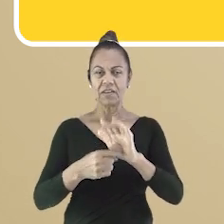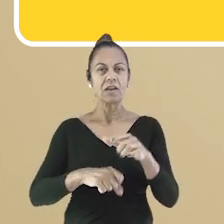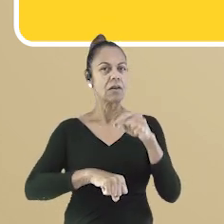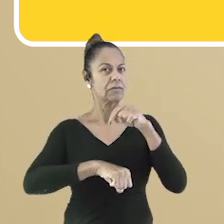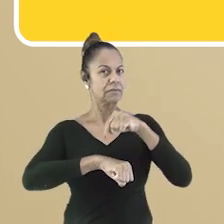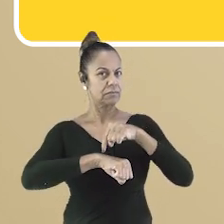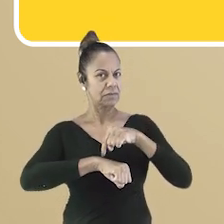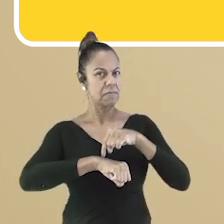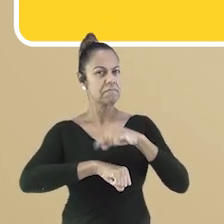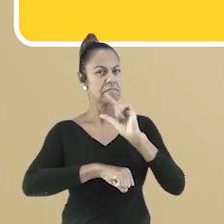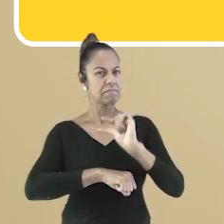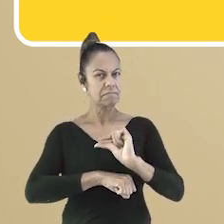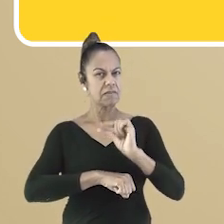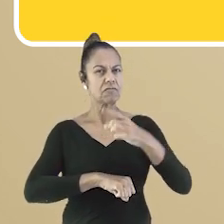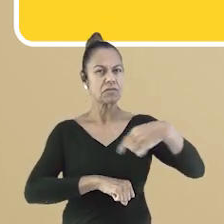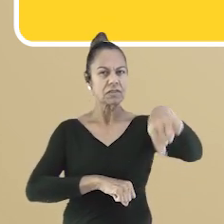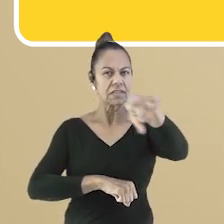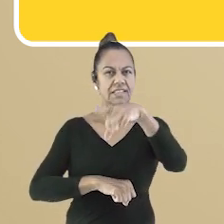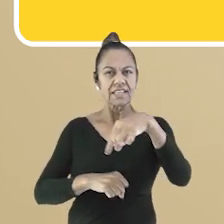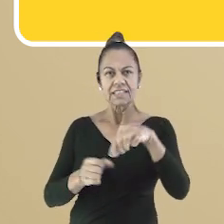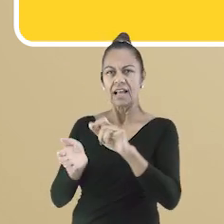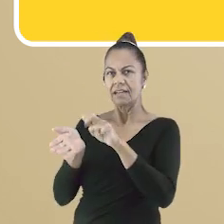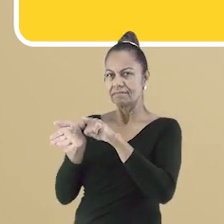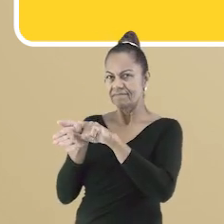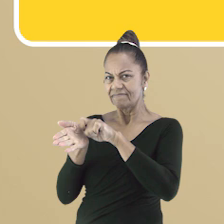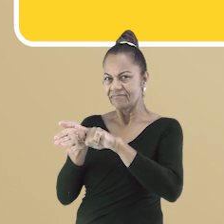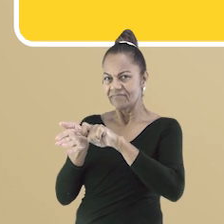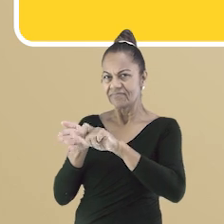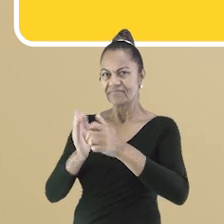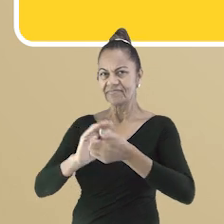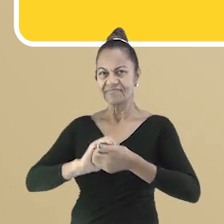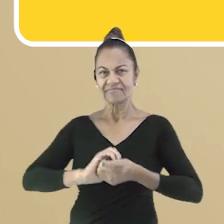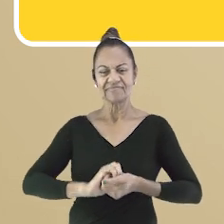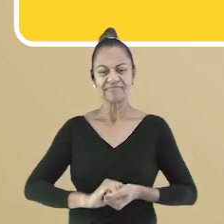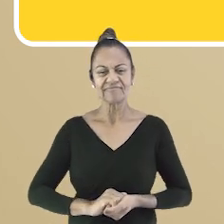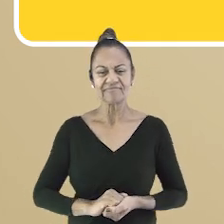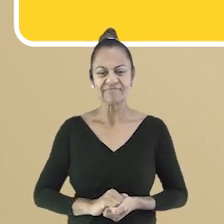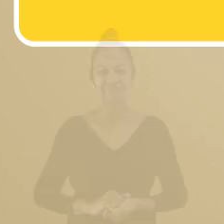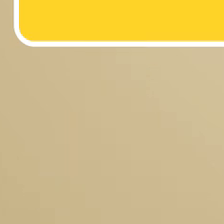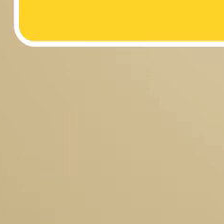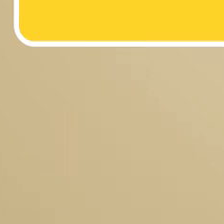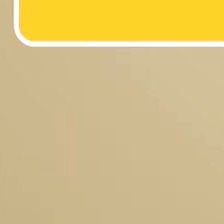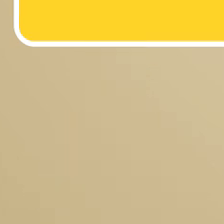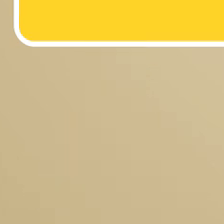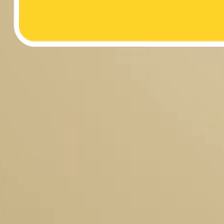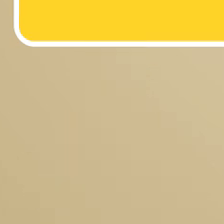atividade aqui no Dever em Casa. Vou dar um tempinho para vocês anotarem.